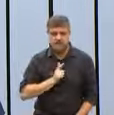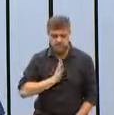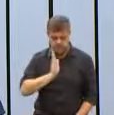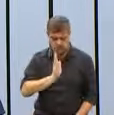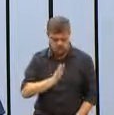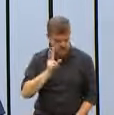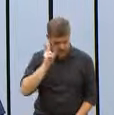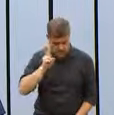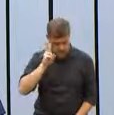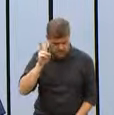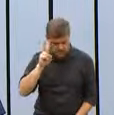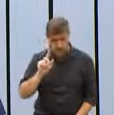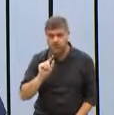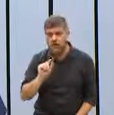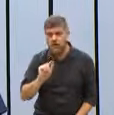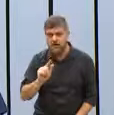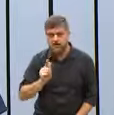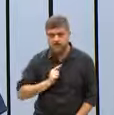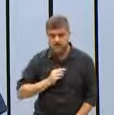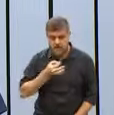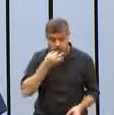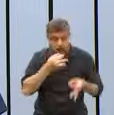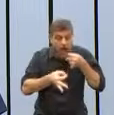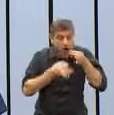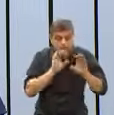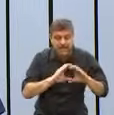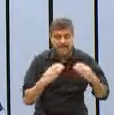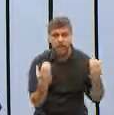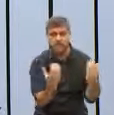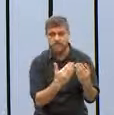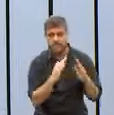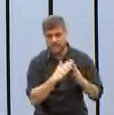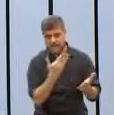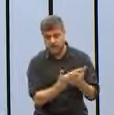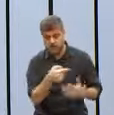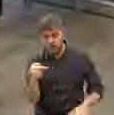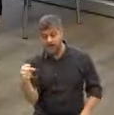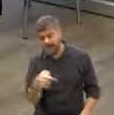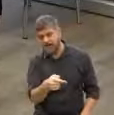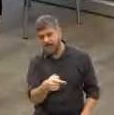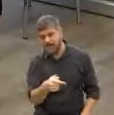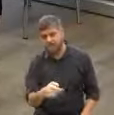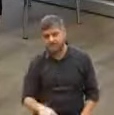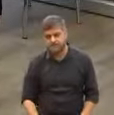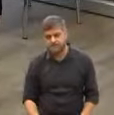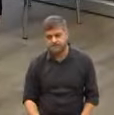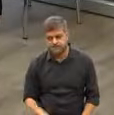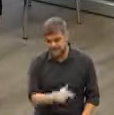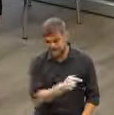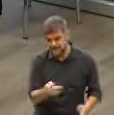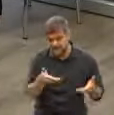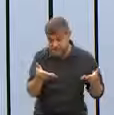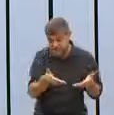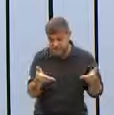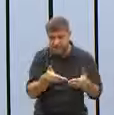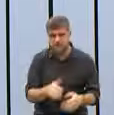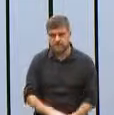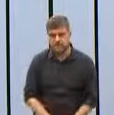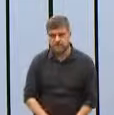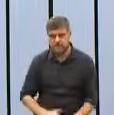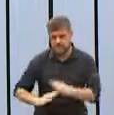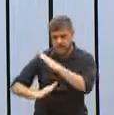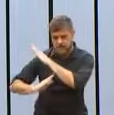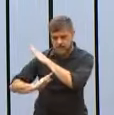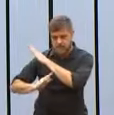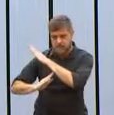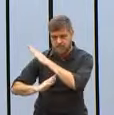já, não me lembro, a fala dessa escola, da comunidade escolar. Essa semana. Essa Casa de